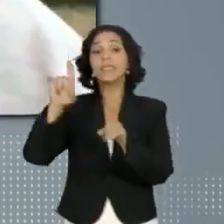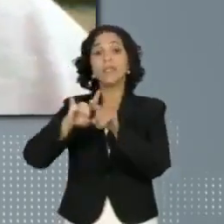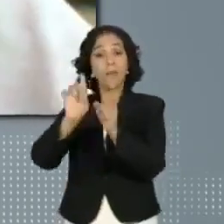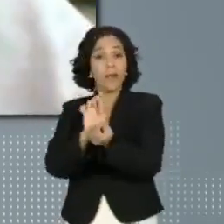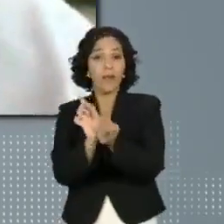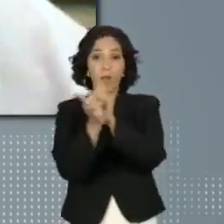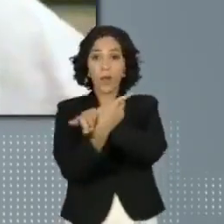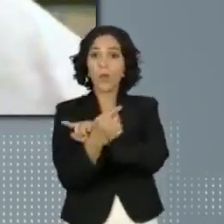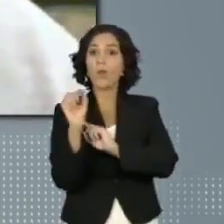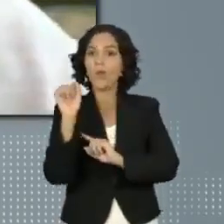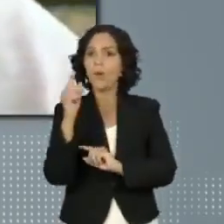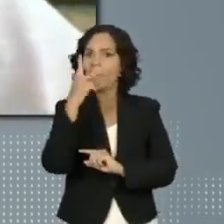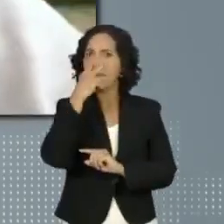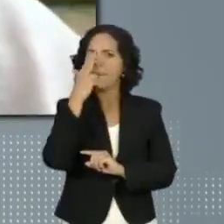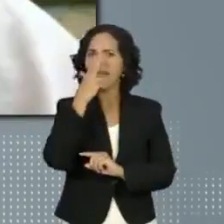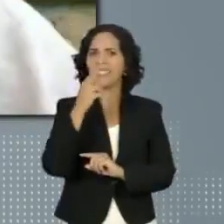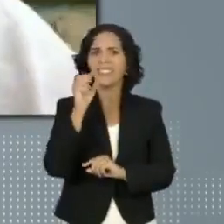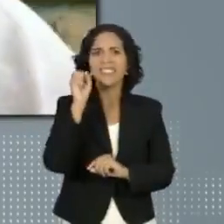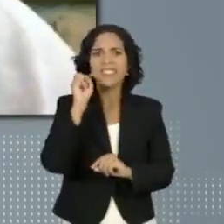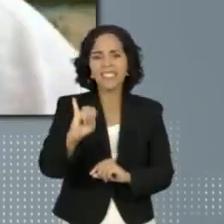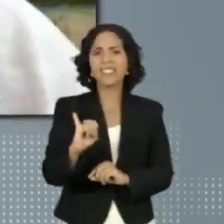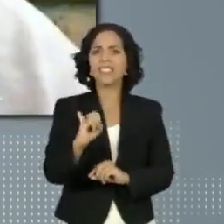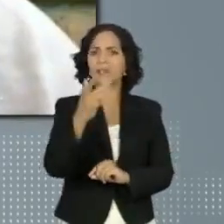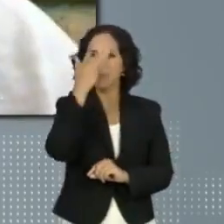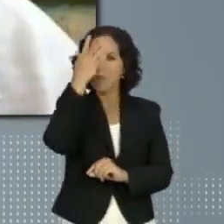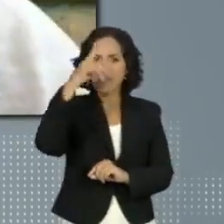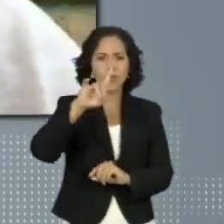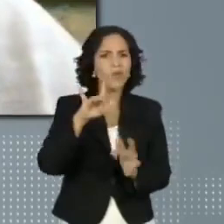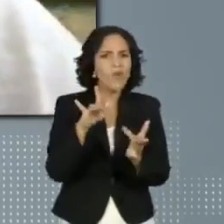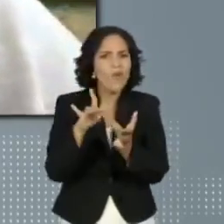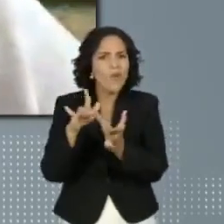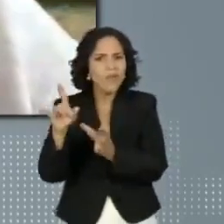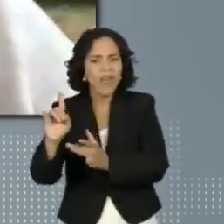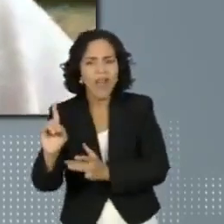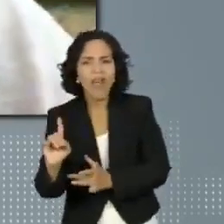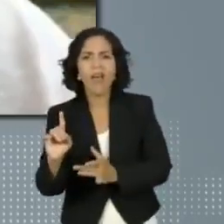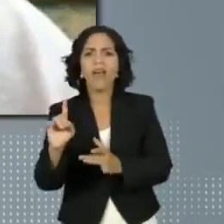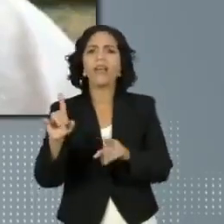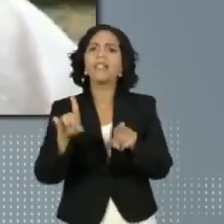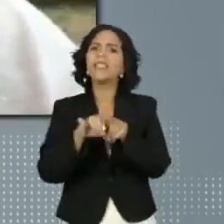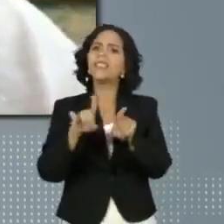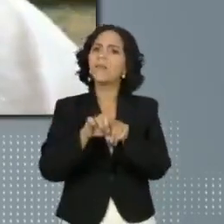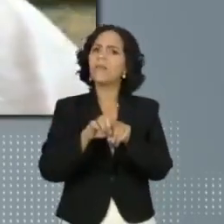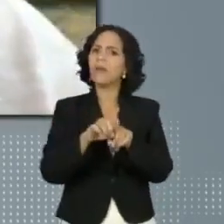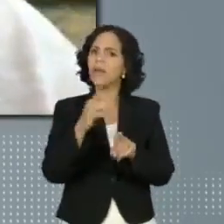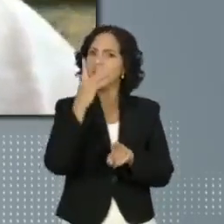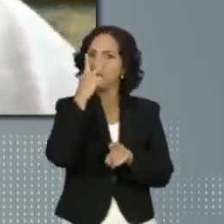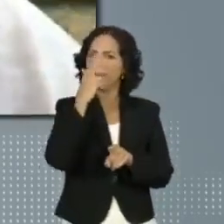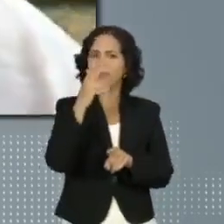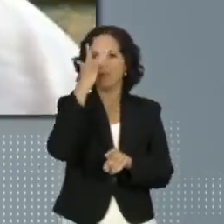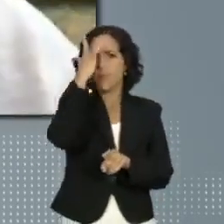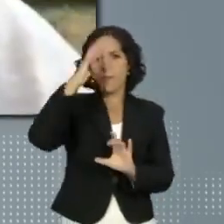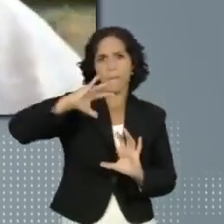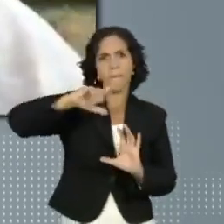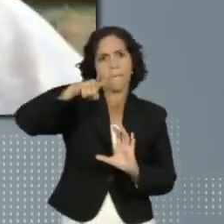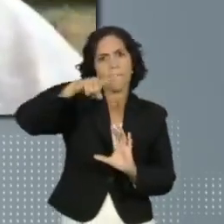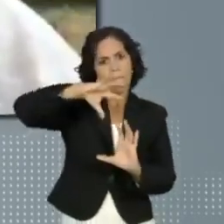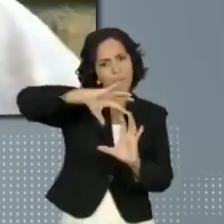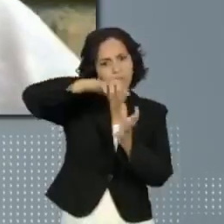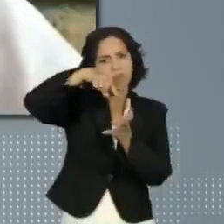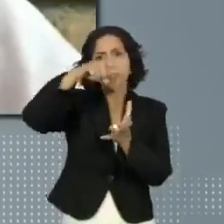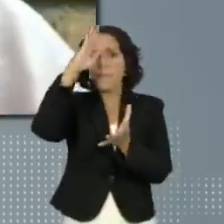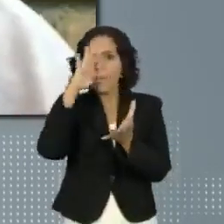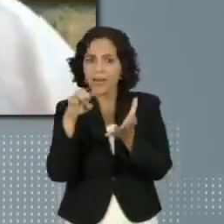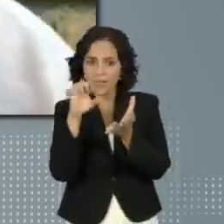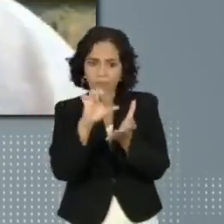inversamente, há um repúdio crescente àqueles que estão colocando o Brasil entre os últimos